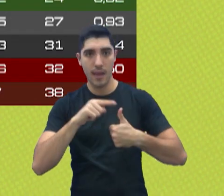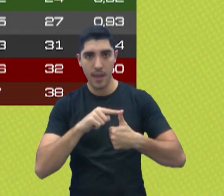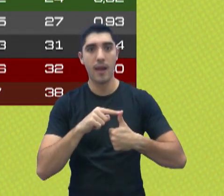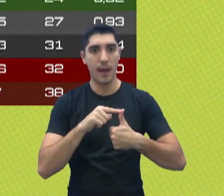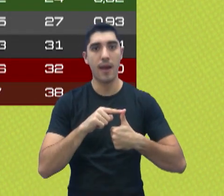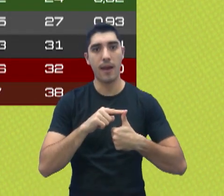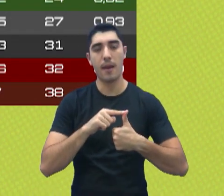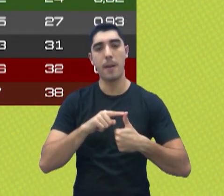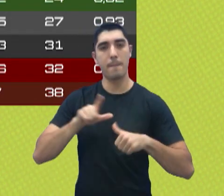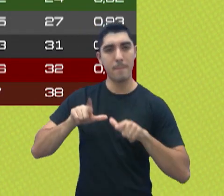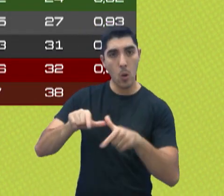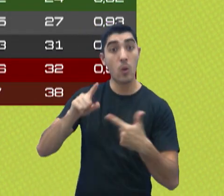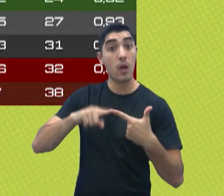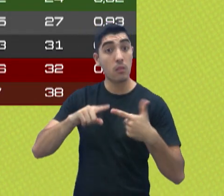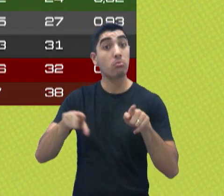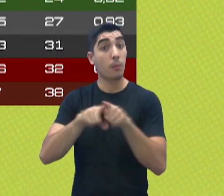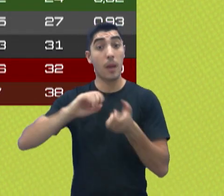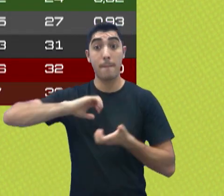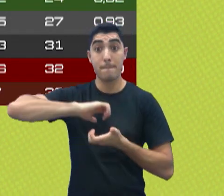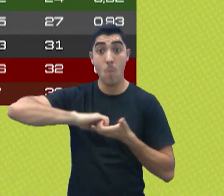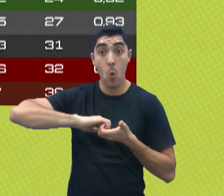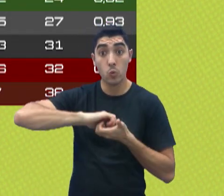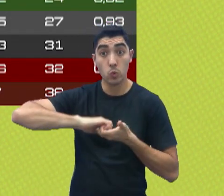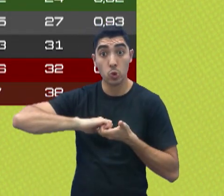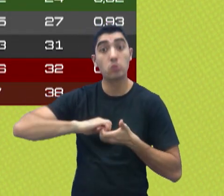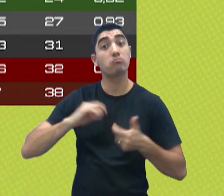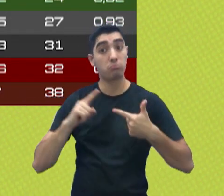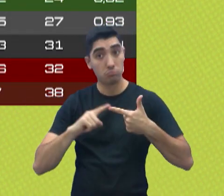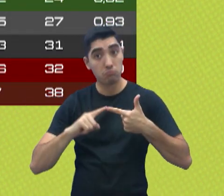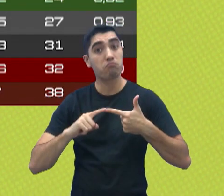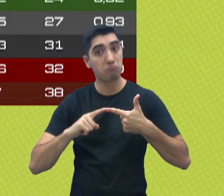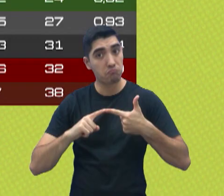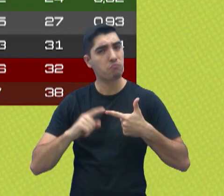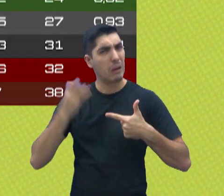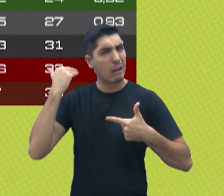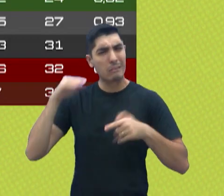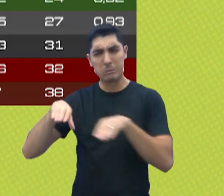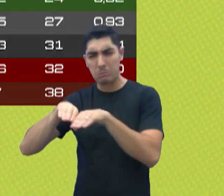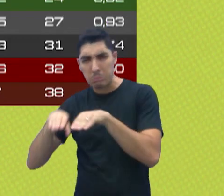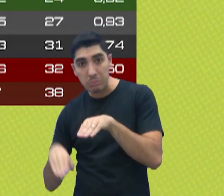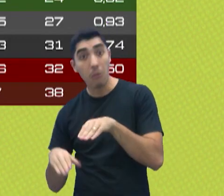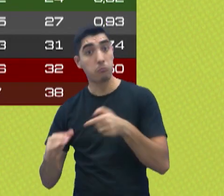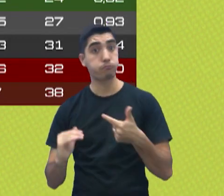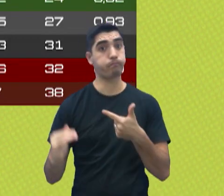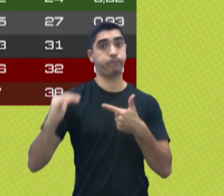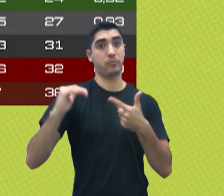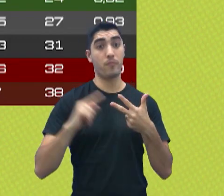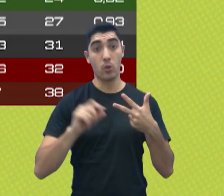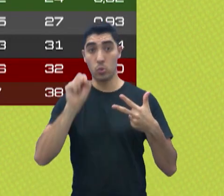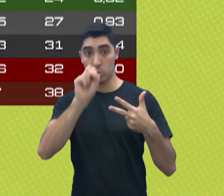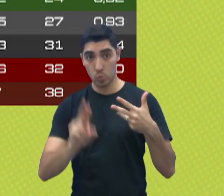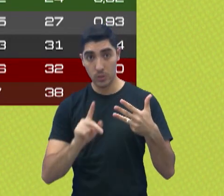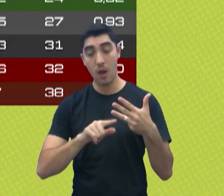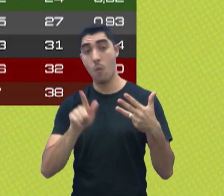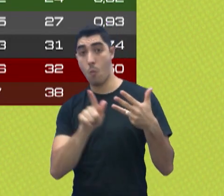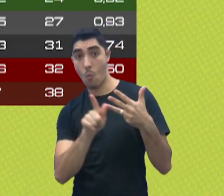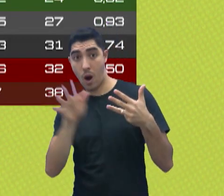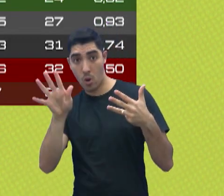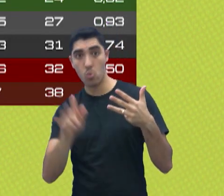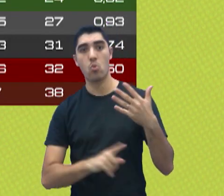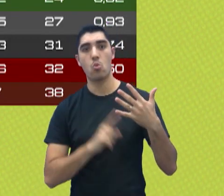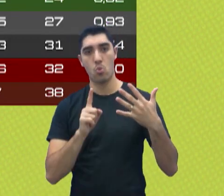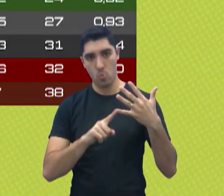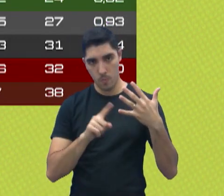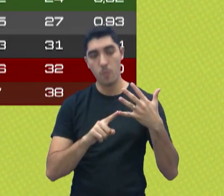time que estava lá embaixo, sempre brigando ali dentro do G8. Suzano é o 8º colocado. Guarulhos caiu para a 9ª posição. O João falou